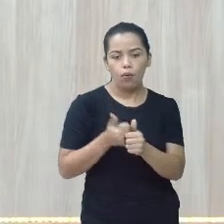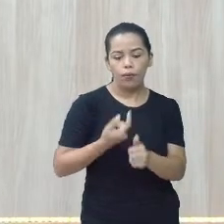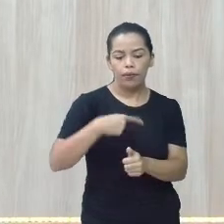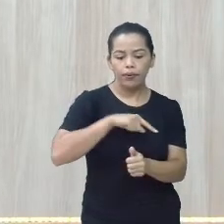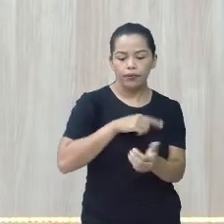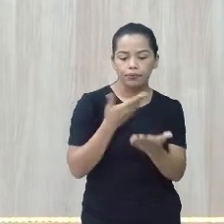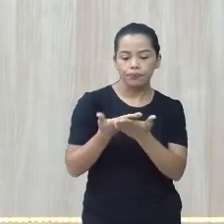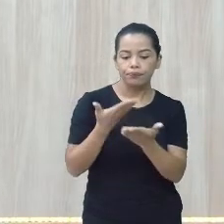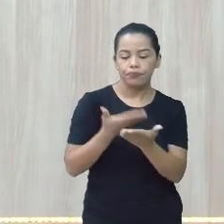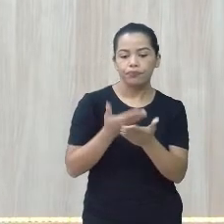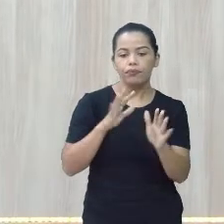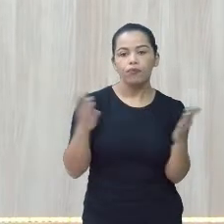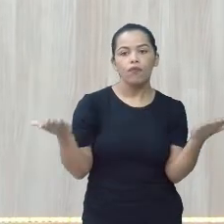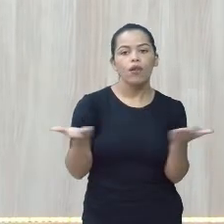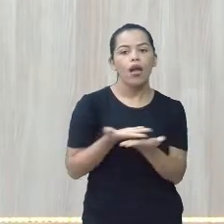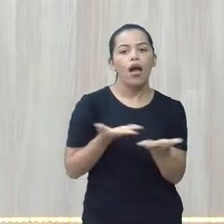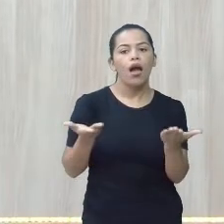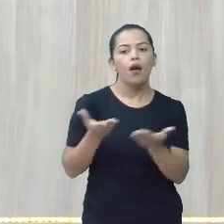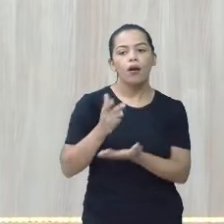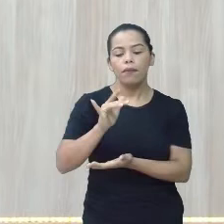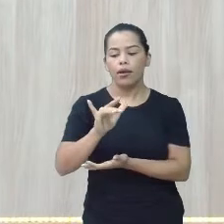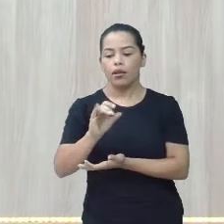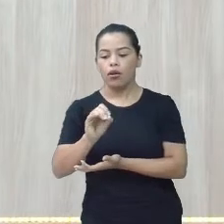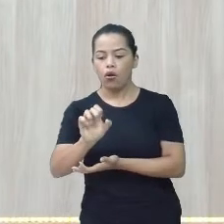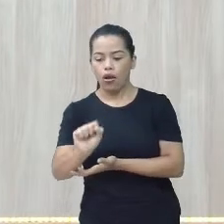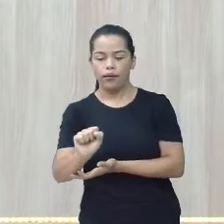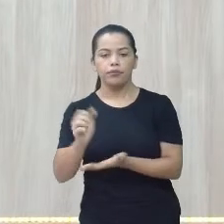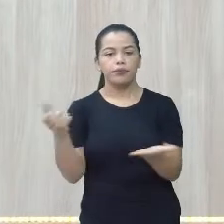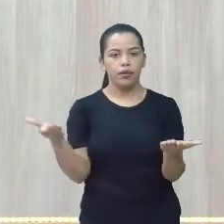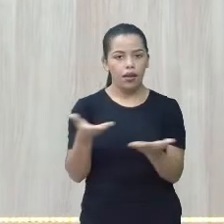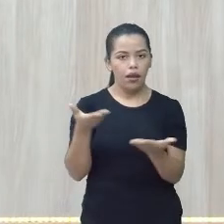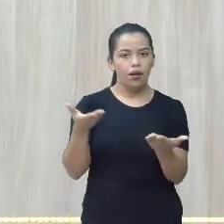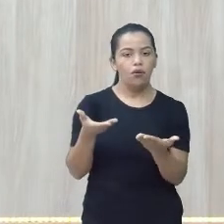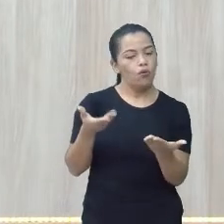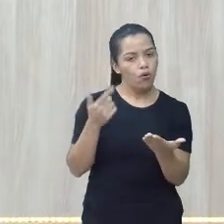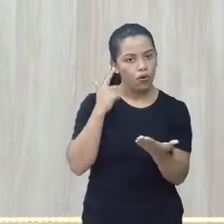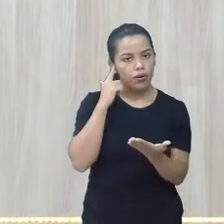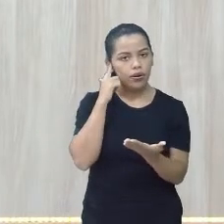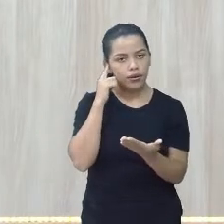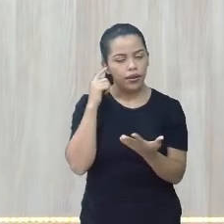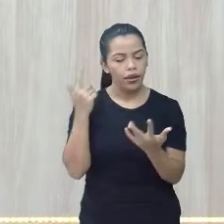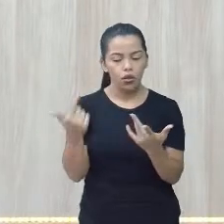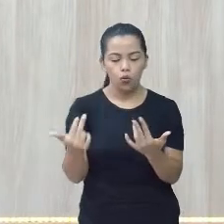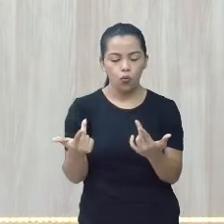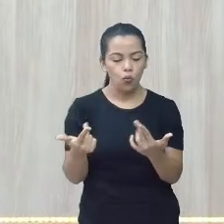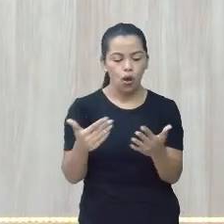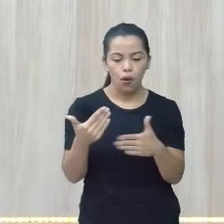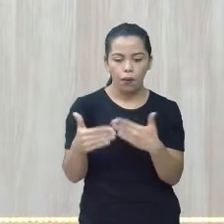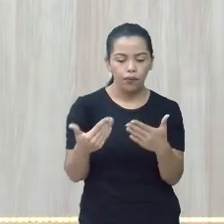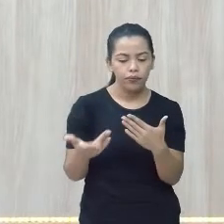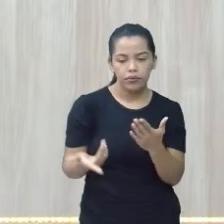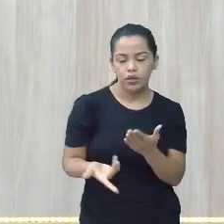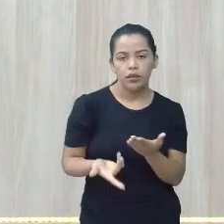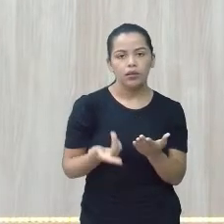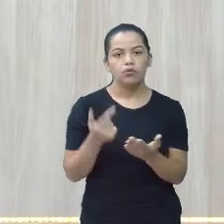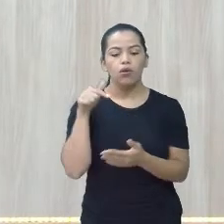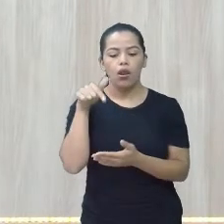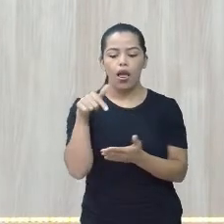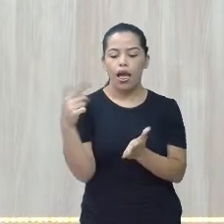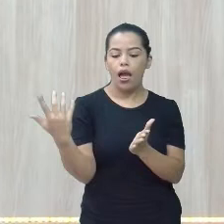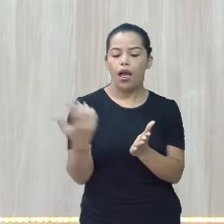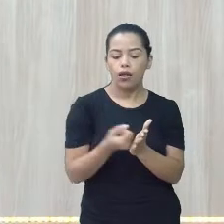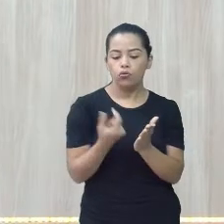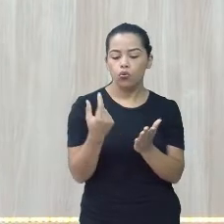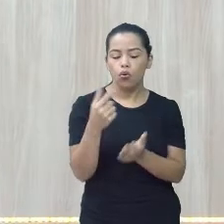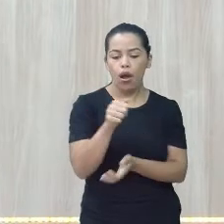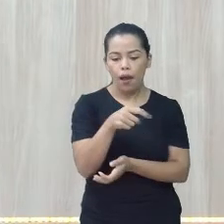o QR Code para celular iOS, com o mesmo processo. Lá no aplicativo do Educa Recife, você terá acesso